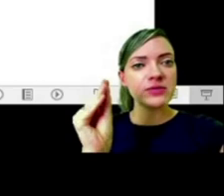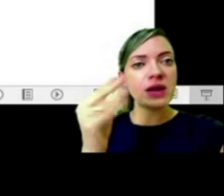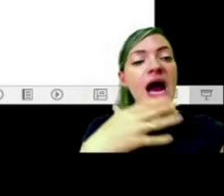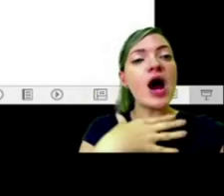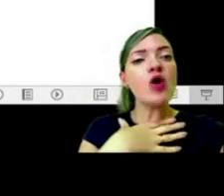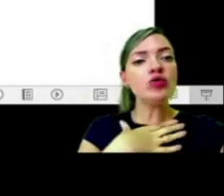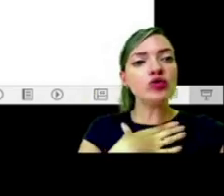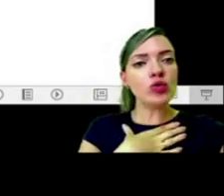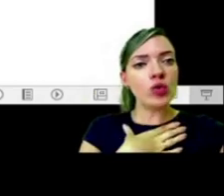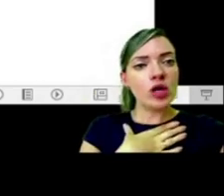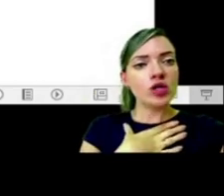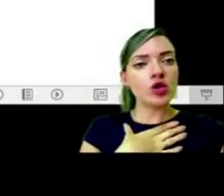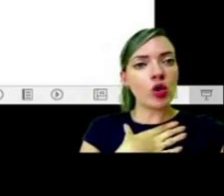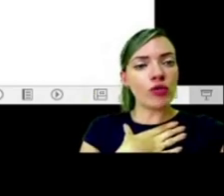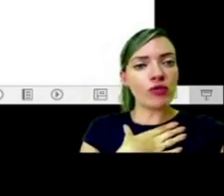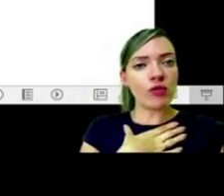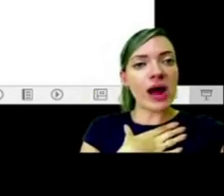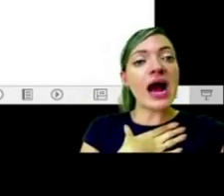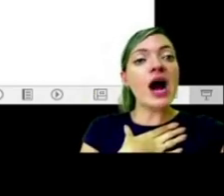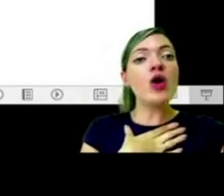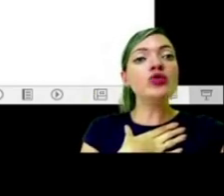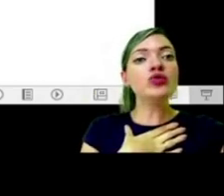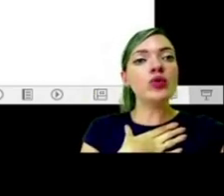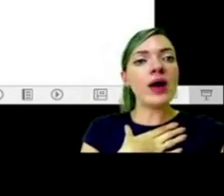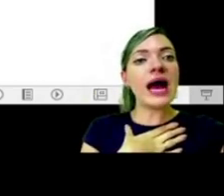próprio alimento. Autotrofo,